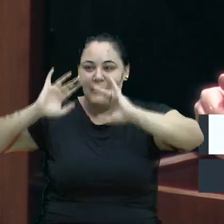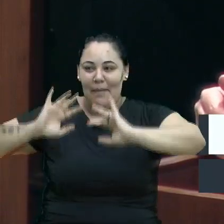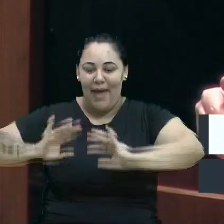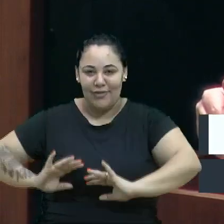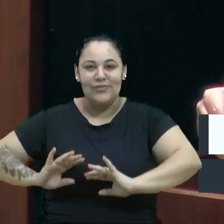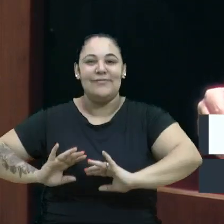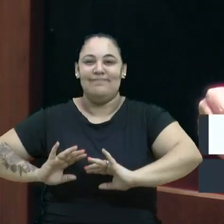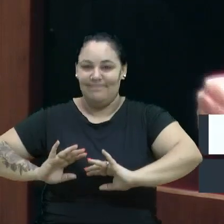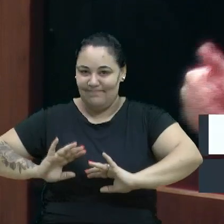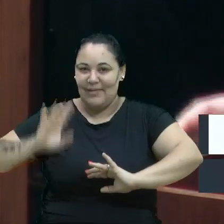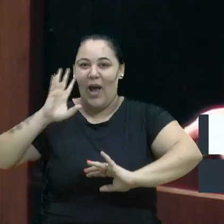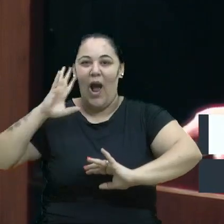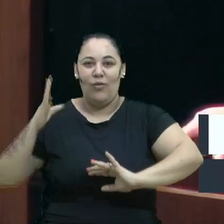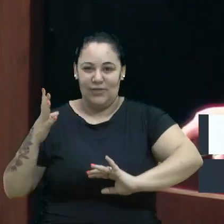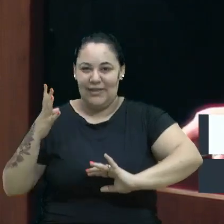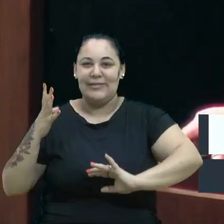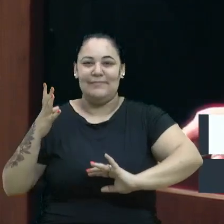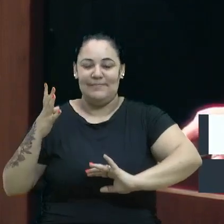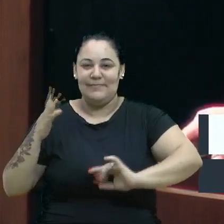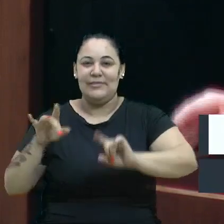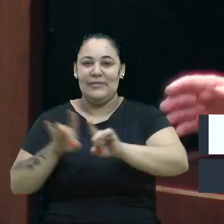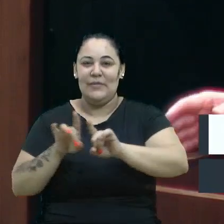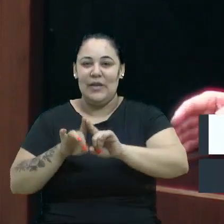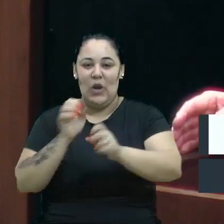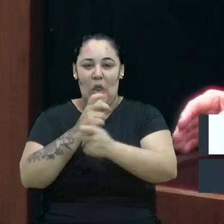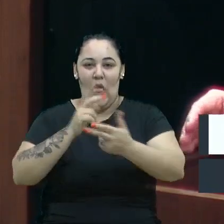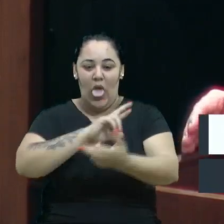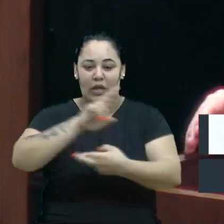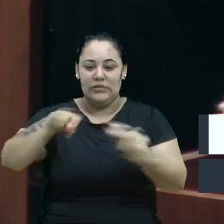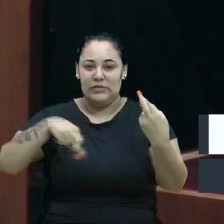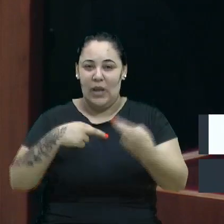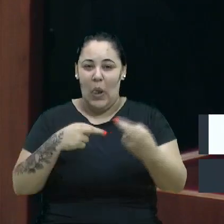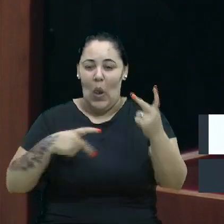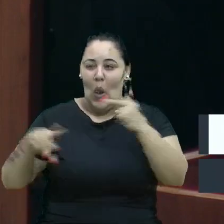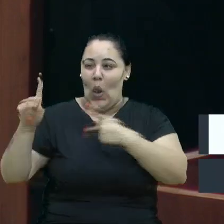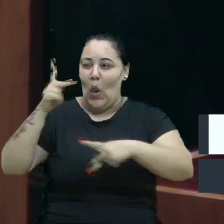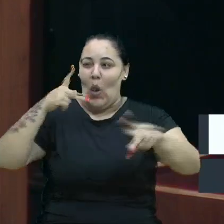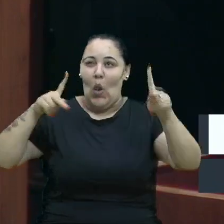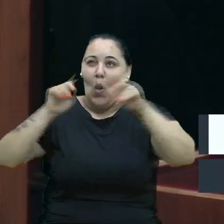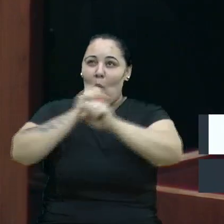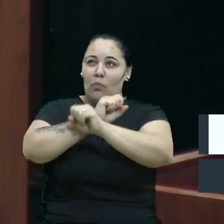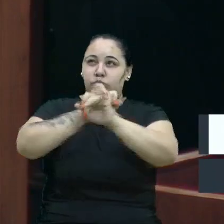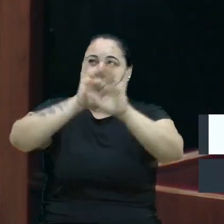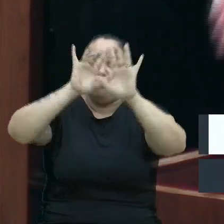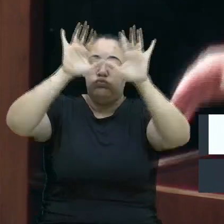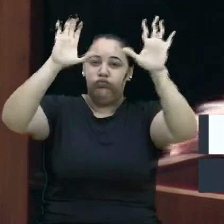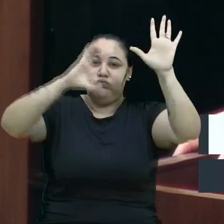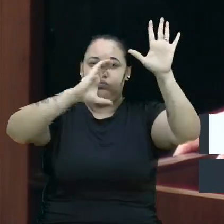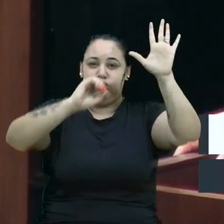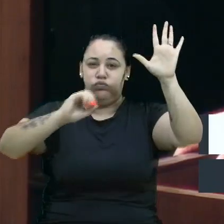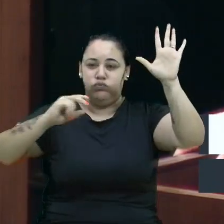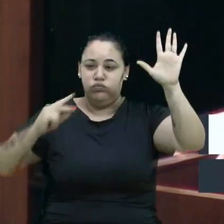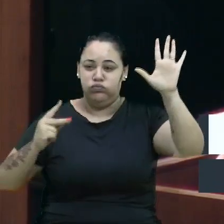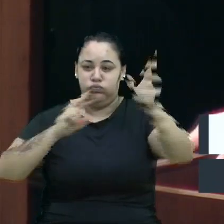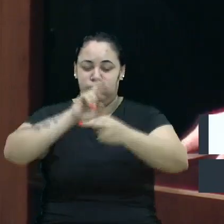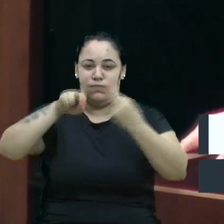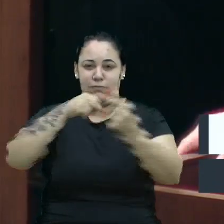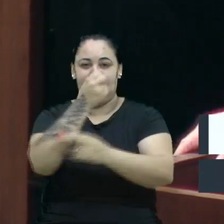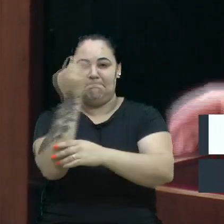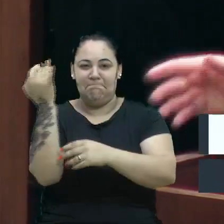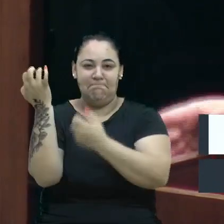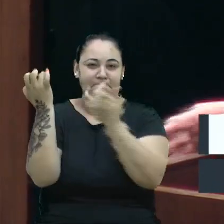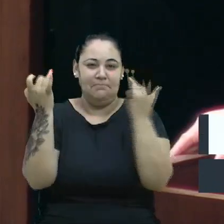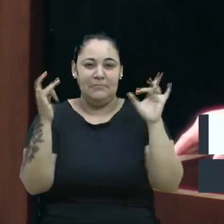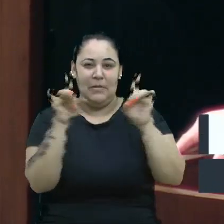acontecendo, questões relacionadas com emissão de carbono, referente ao meio ambiente, né,